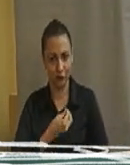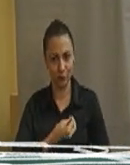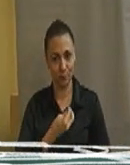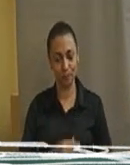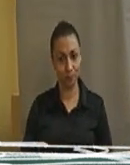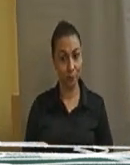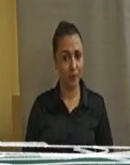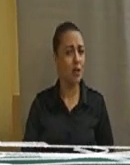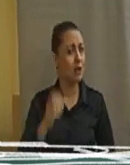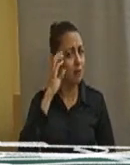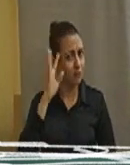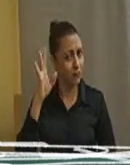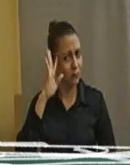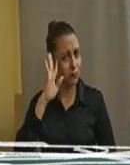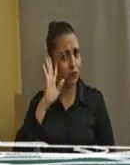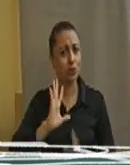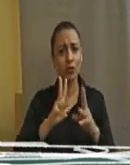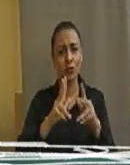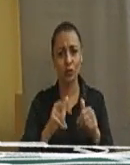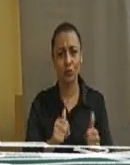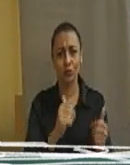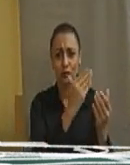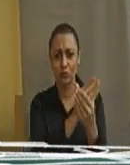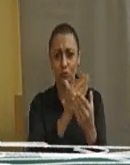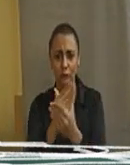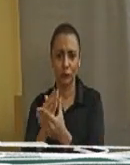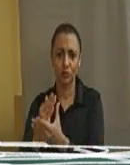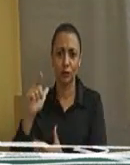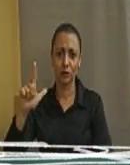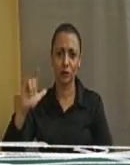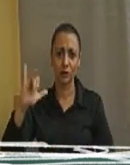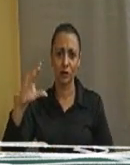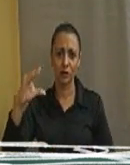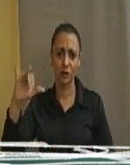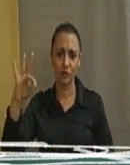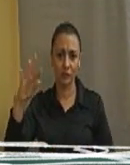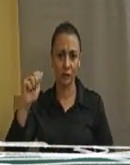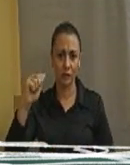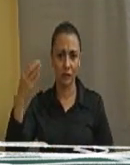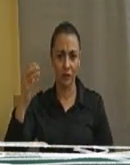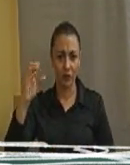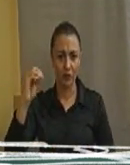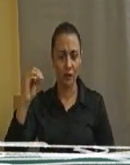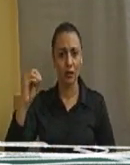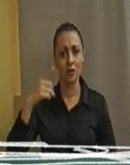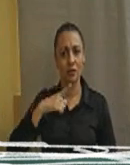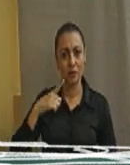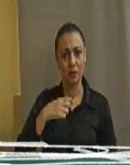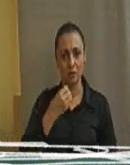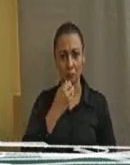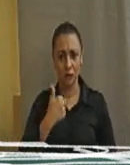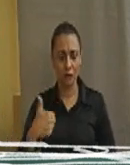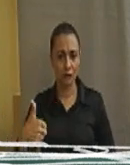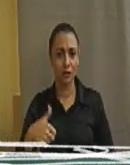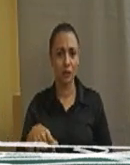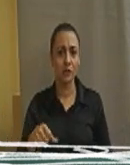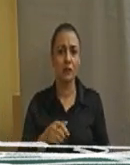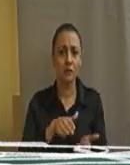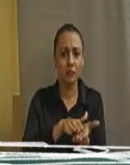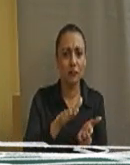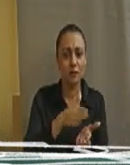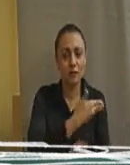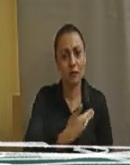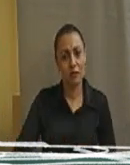Vocês imaginem que todos os processos e licitações hoje estão regulares, são públicos e podem passar